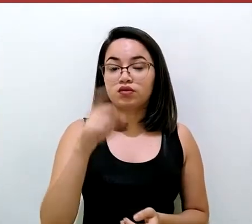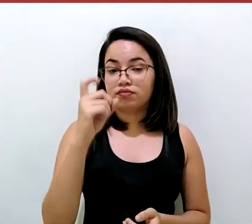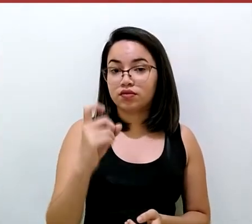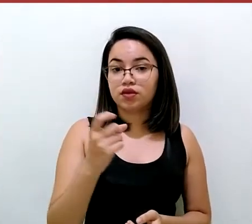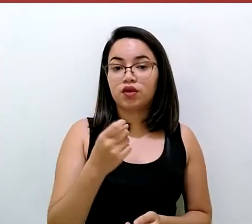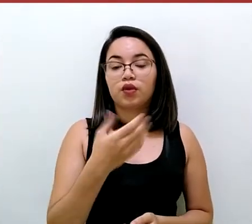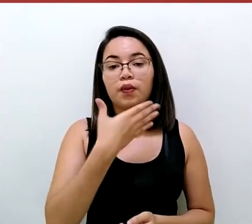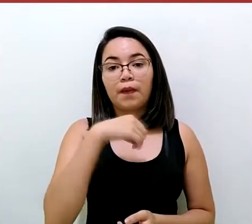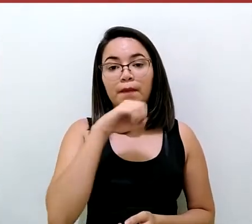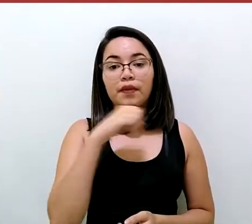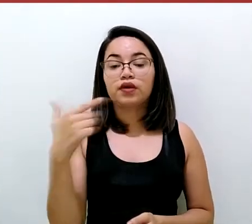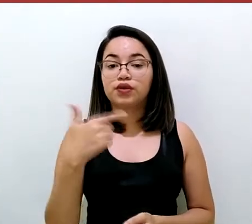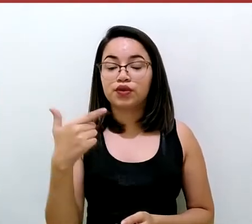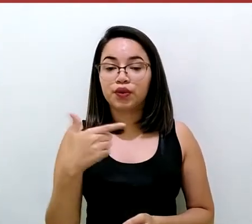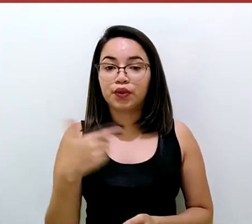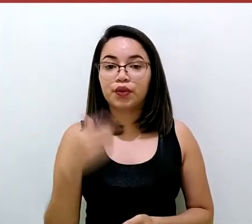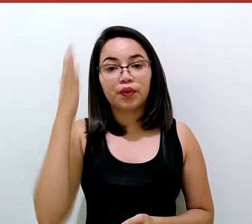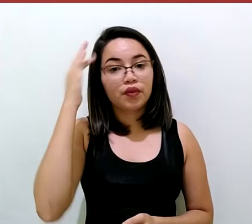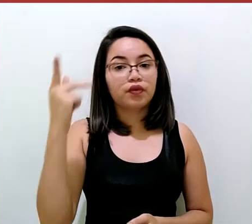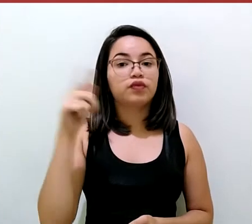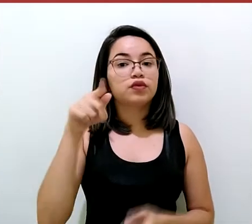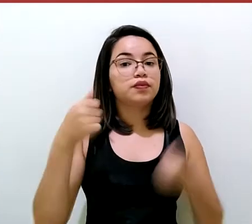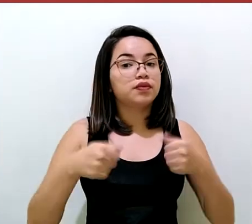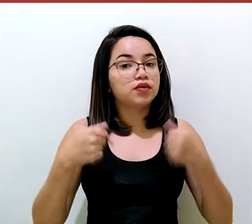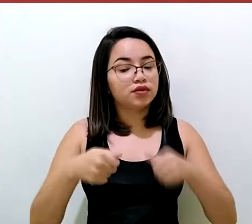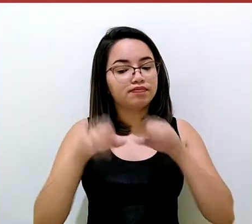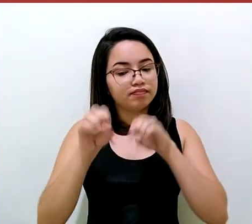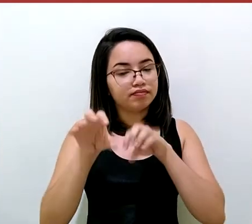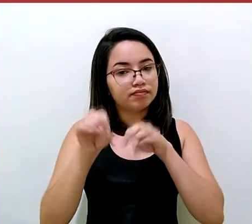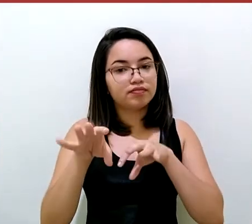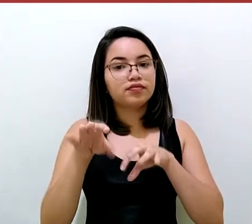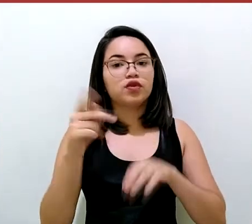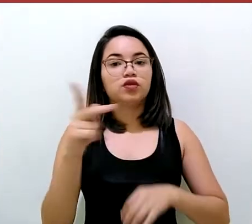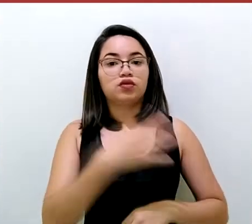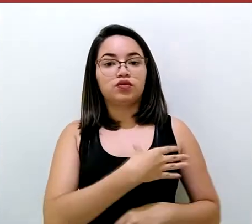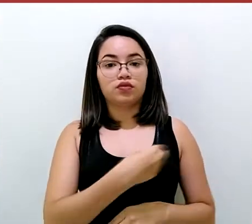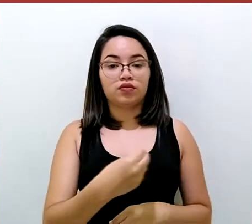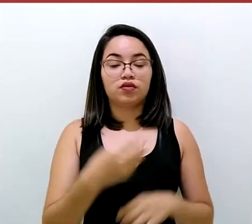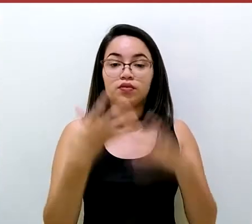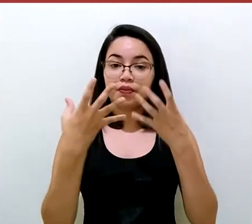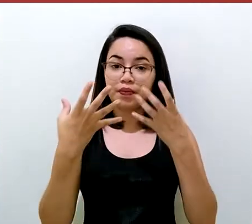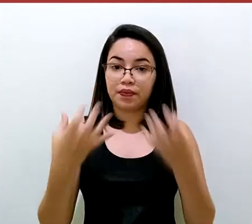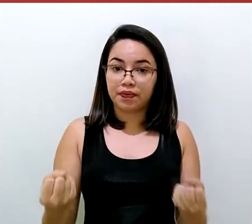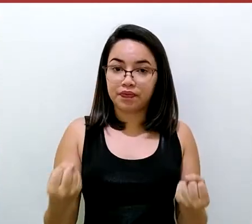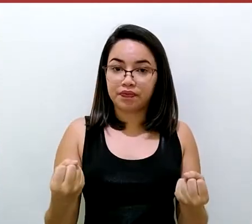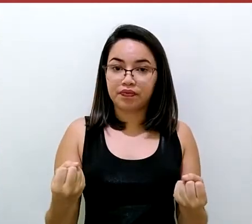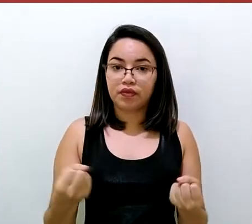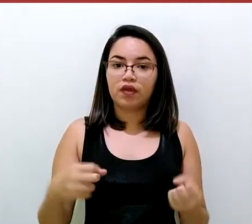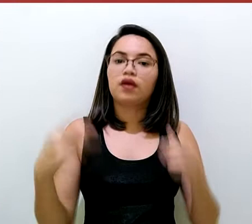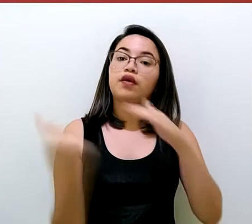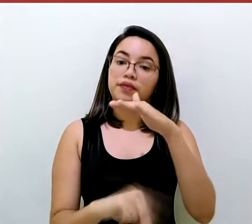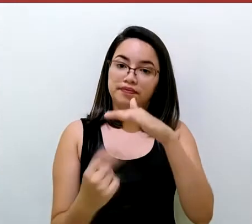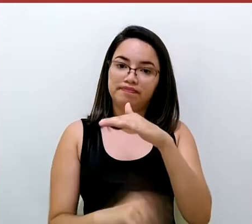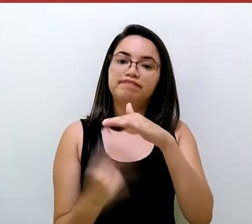pai, segundo Provérbios, você precisa ensinar a seu filho a aceitar